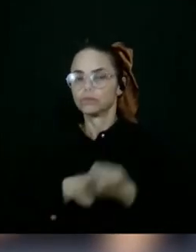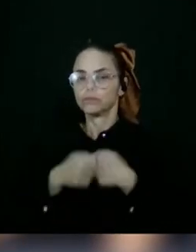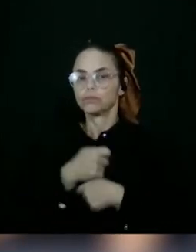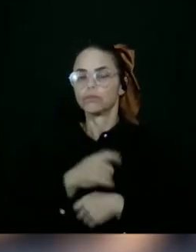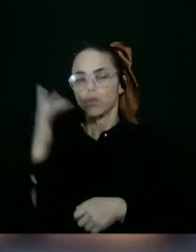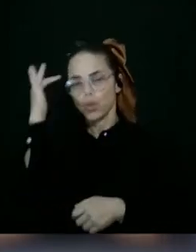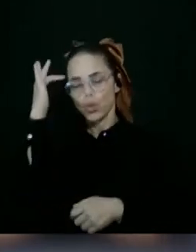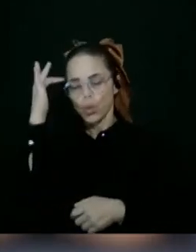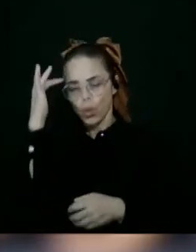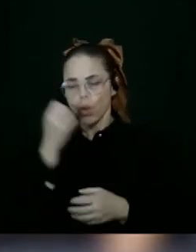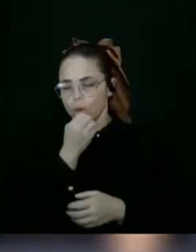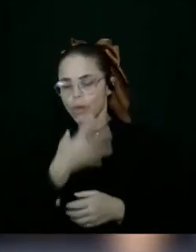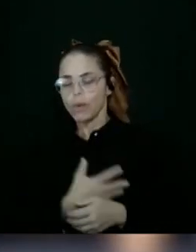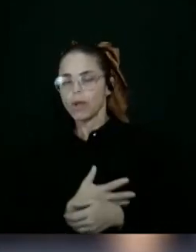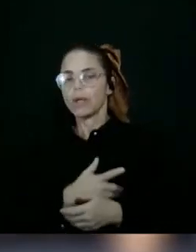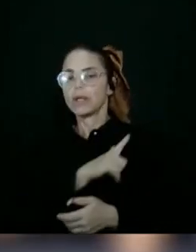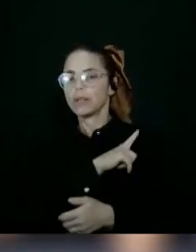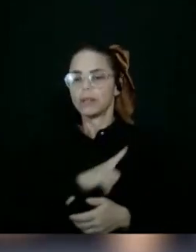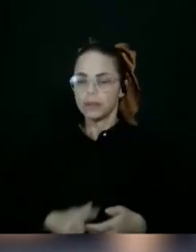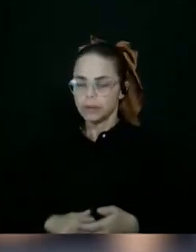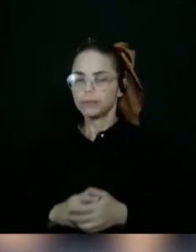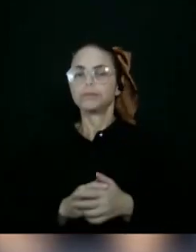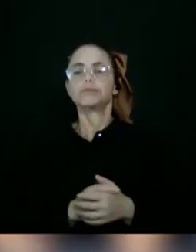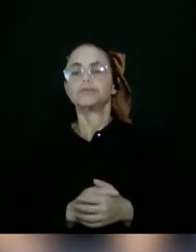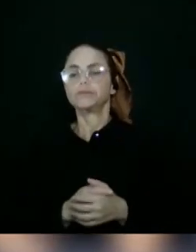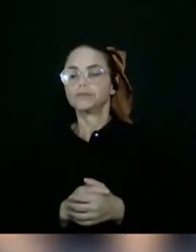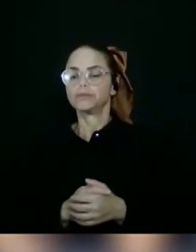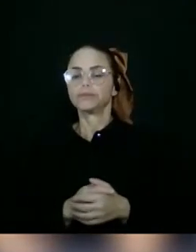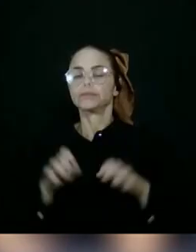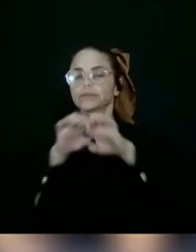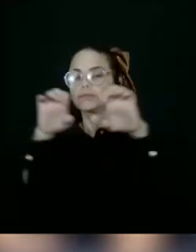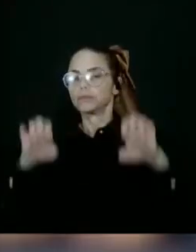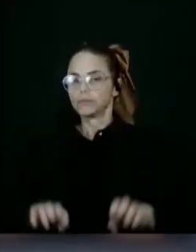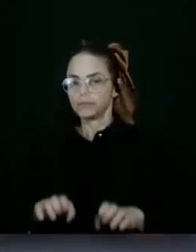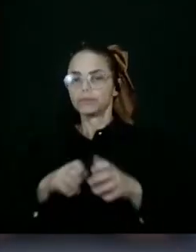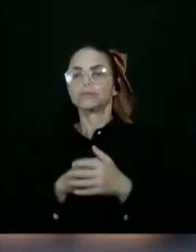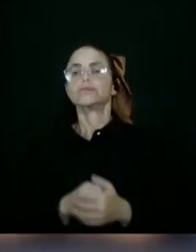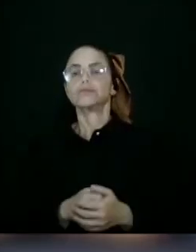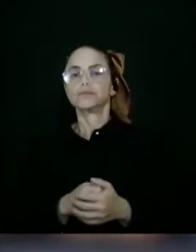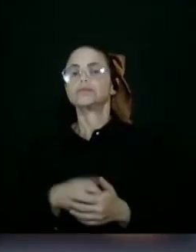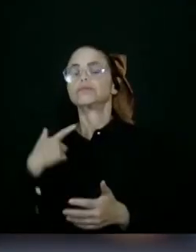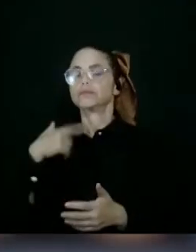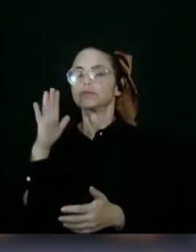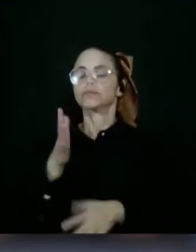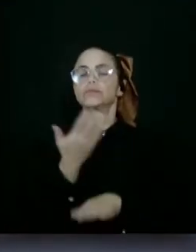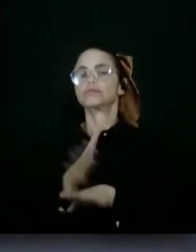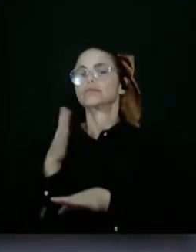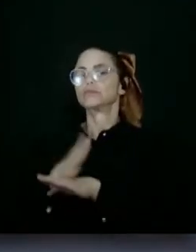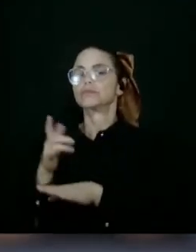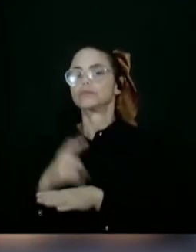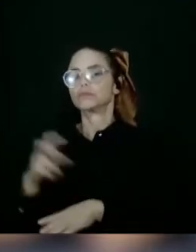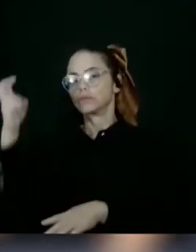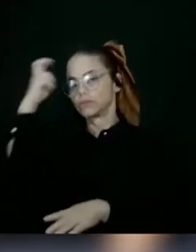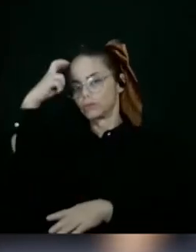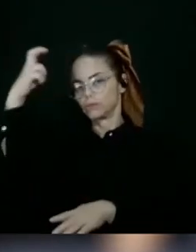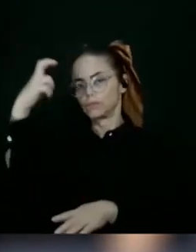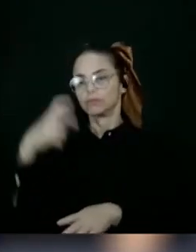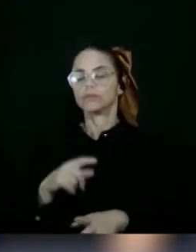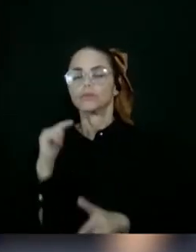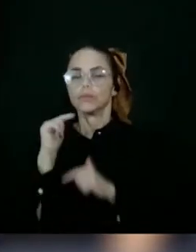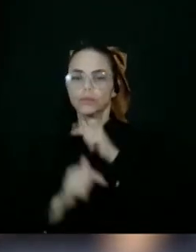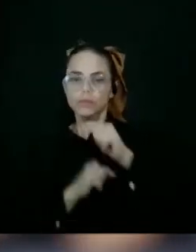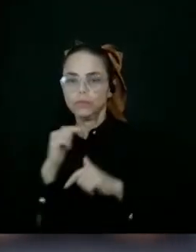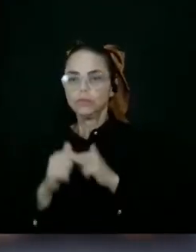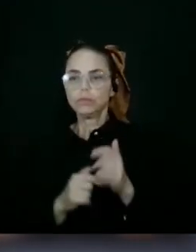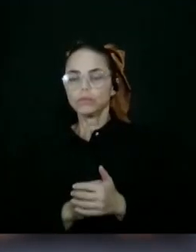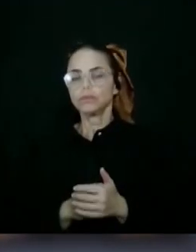a governança ela é estruturada nesses mercados. Ela já faz parte da cultura de negócios. Então, quando chega